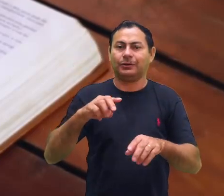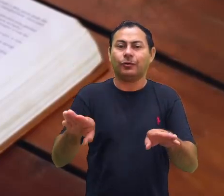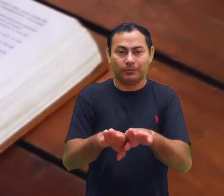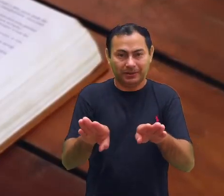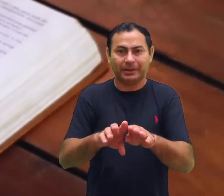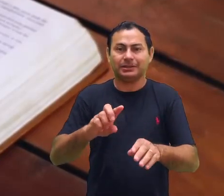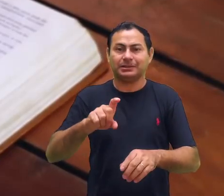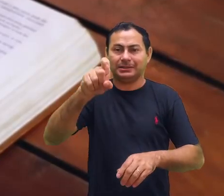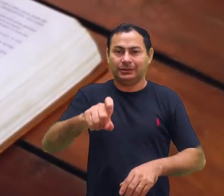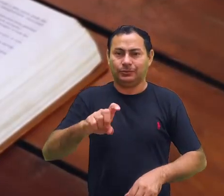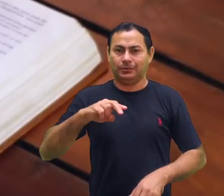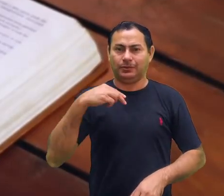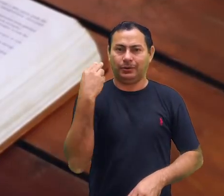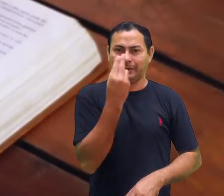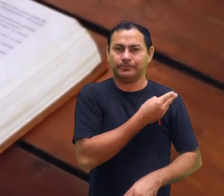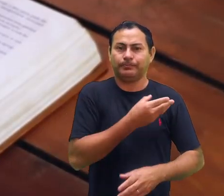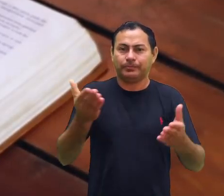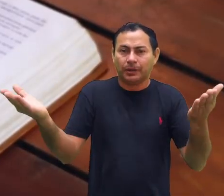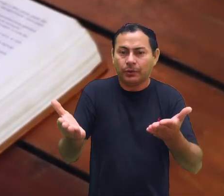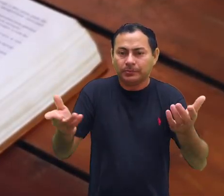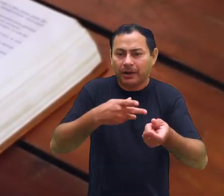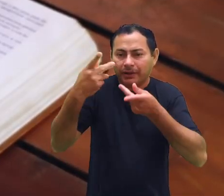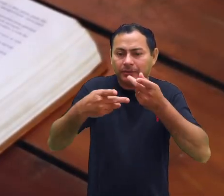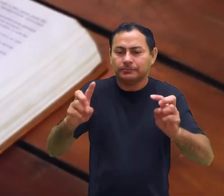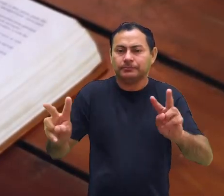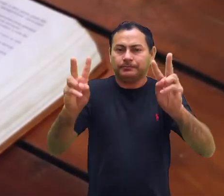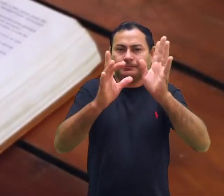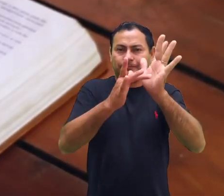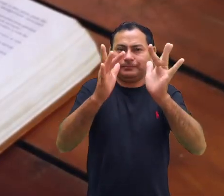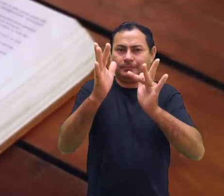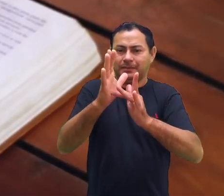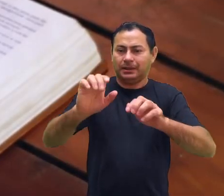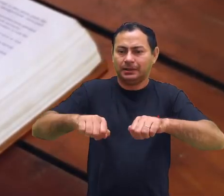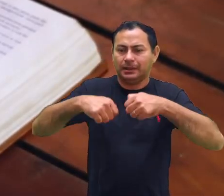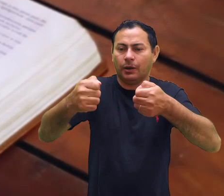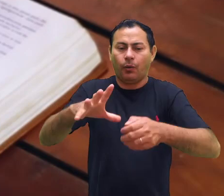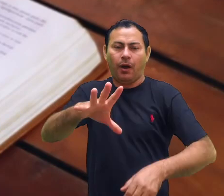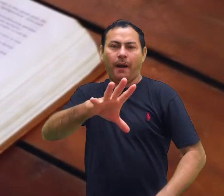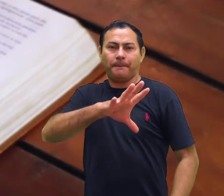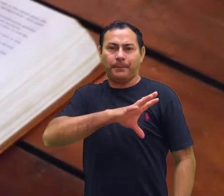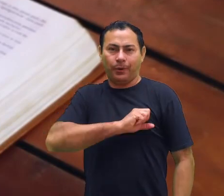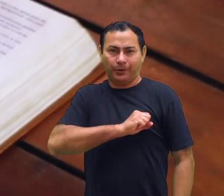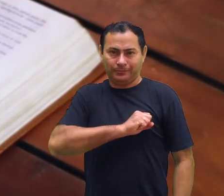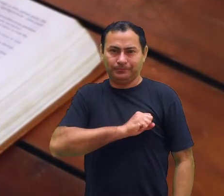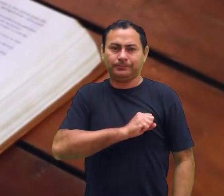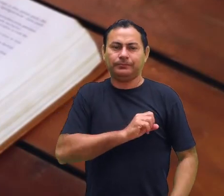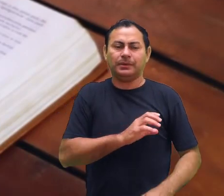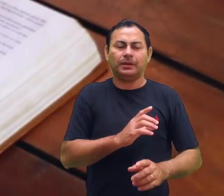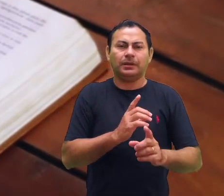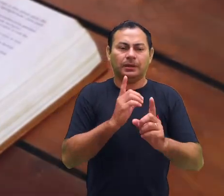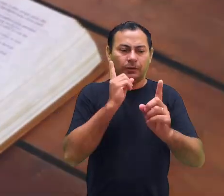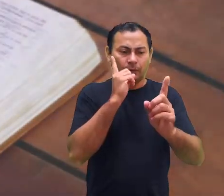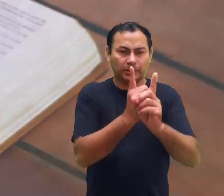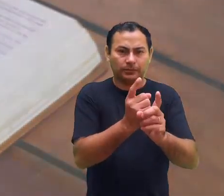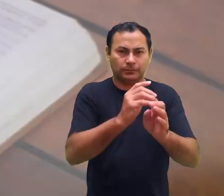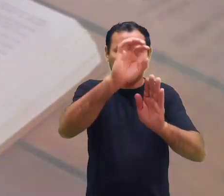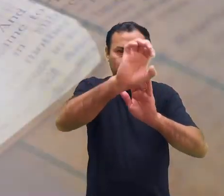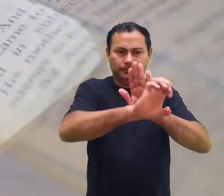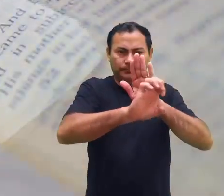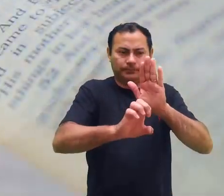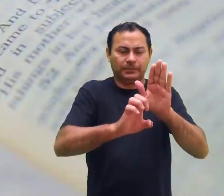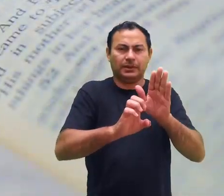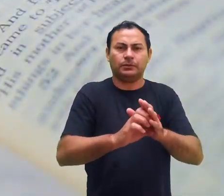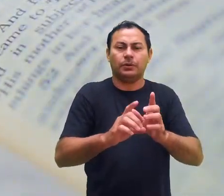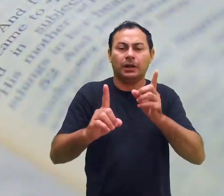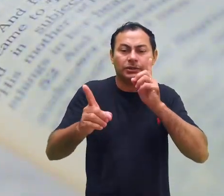como nossos também. Hoje falaremos sobre o valor que Jesus Cristo deu ao amor. Encontramos nos Evangelhos